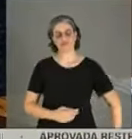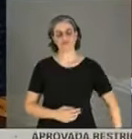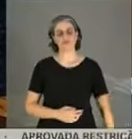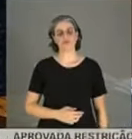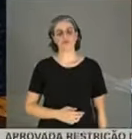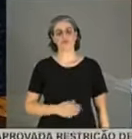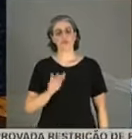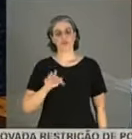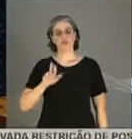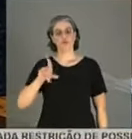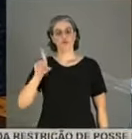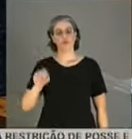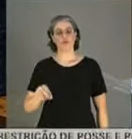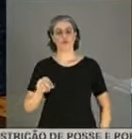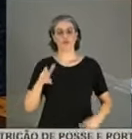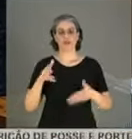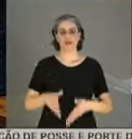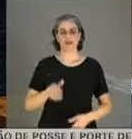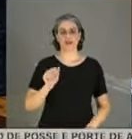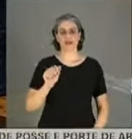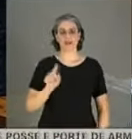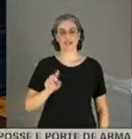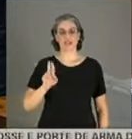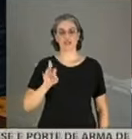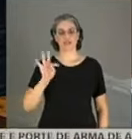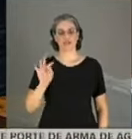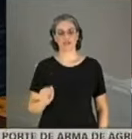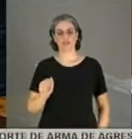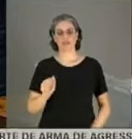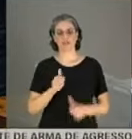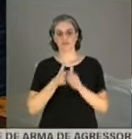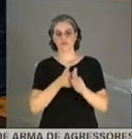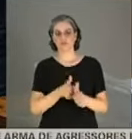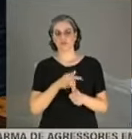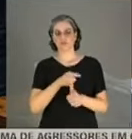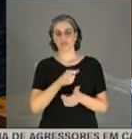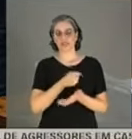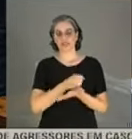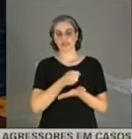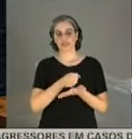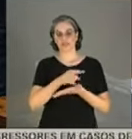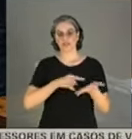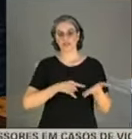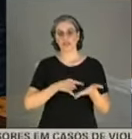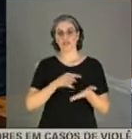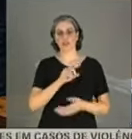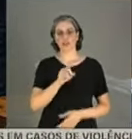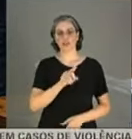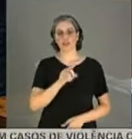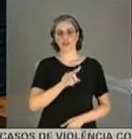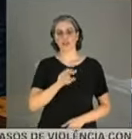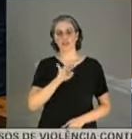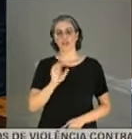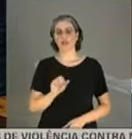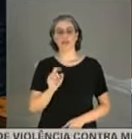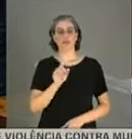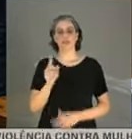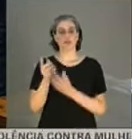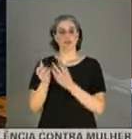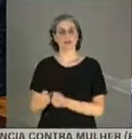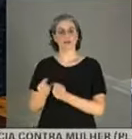O fundo de participação Azurita, que lastreia as cartas de fiança do Fibbank, não foi reconhecido como ativo regular